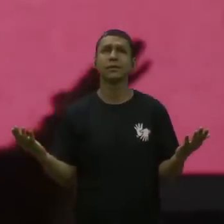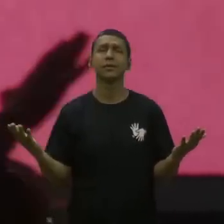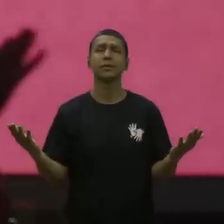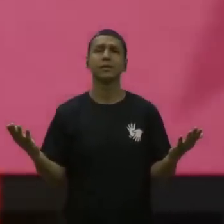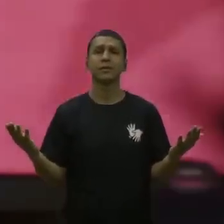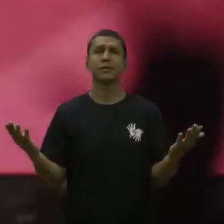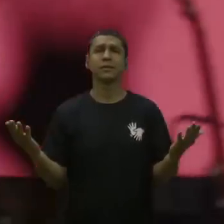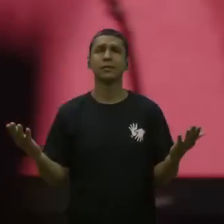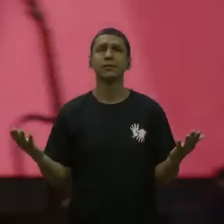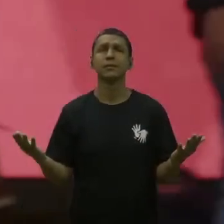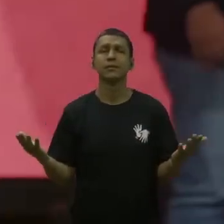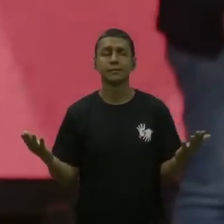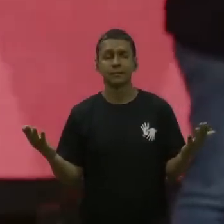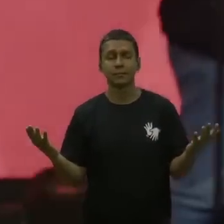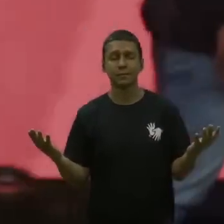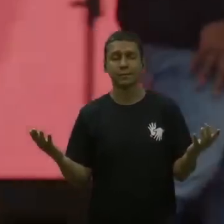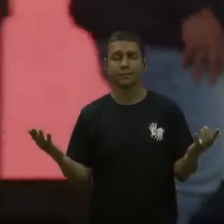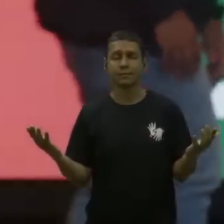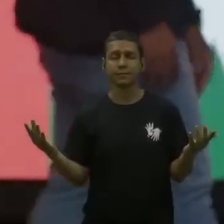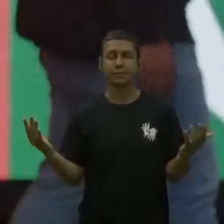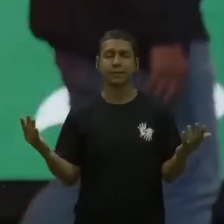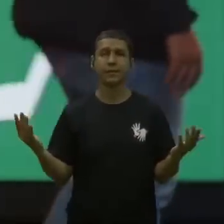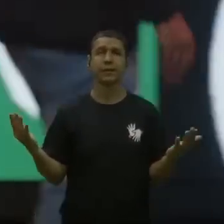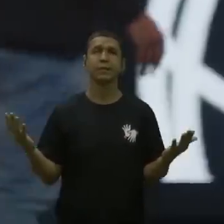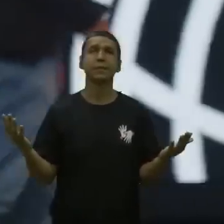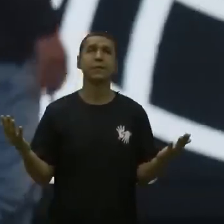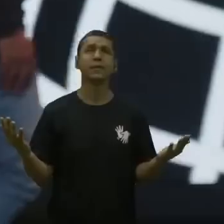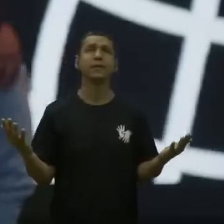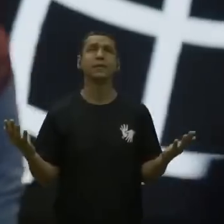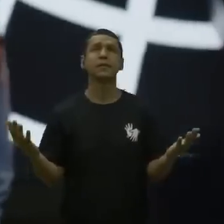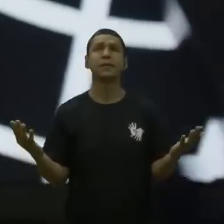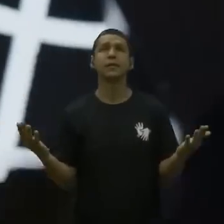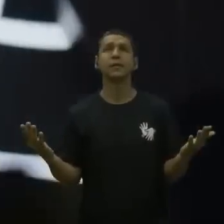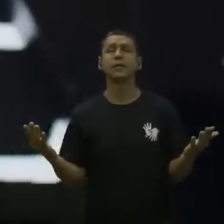shuria. E calabaraba.